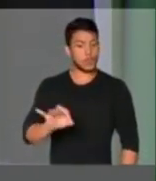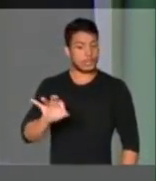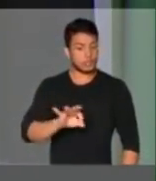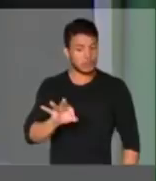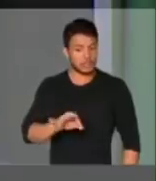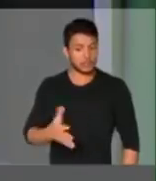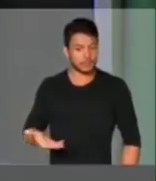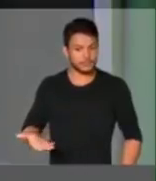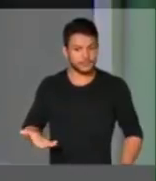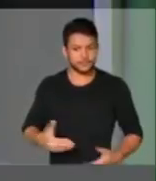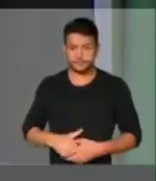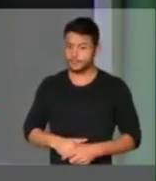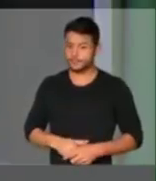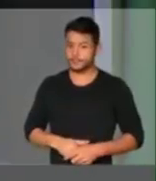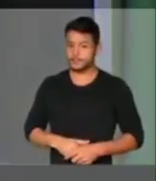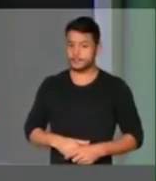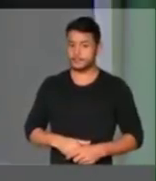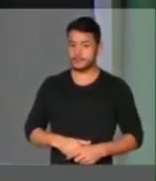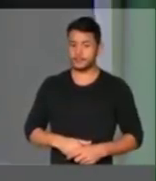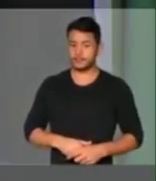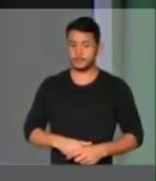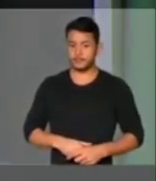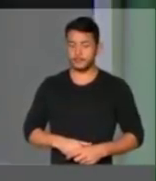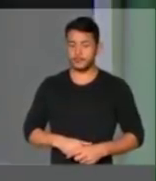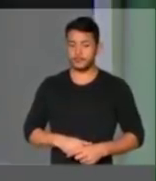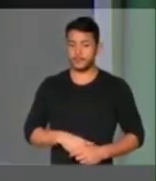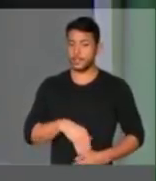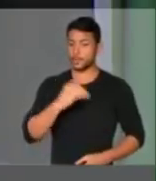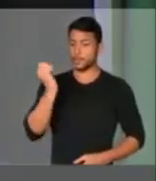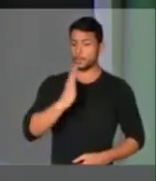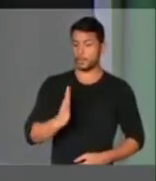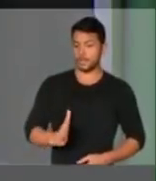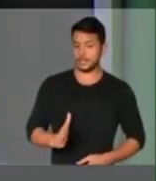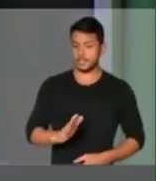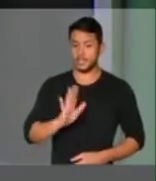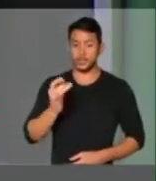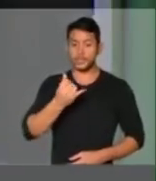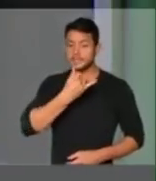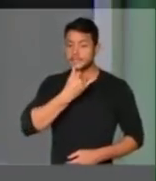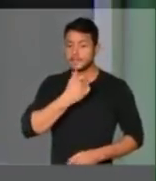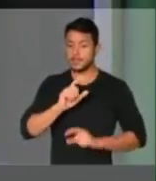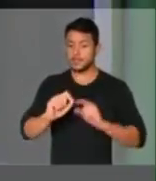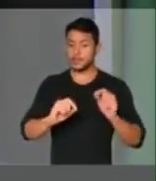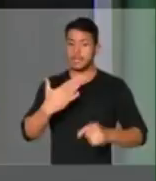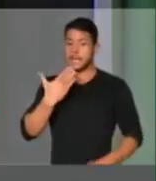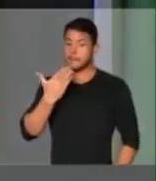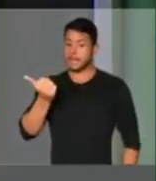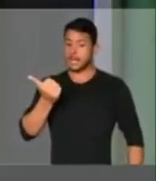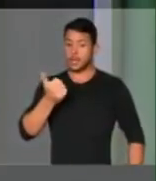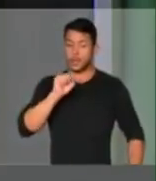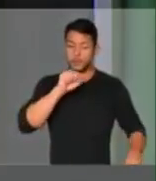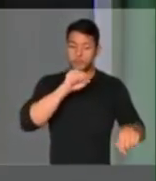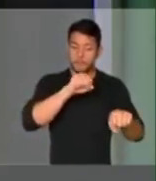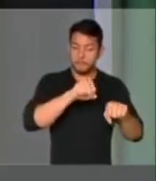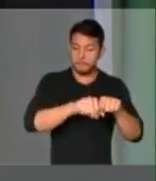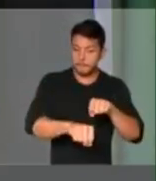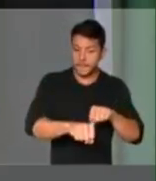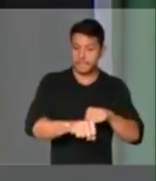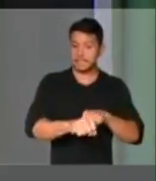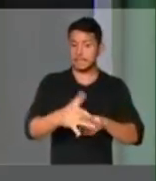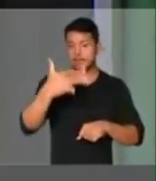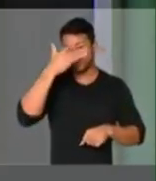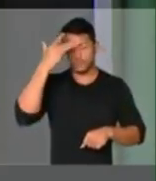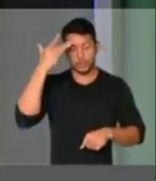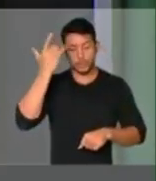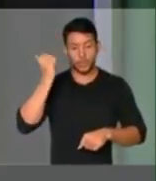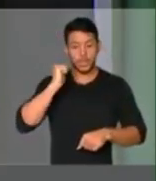50%. No Brasil, infelizmente, segundo as nossas estatísticas, vale mais a pena matar o dono da padaria do que